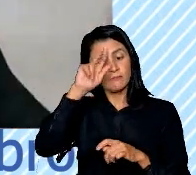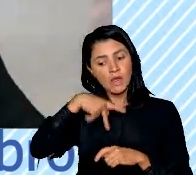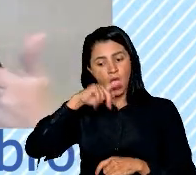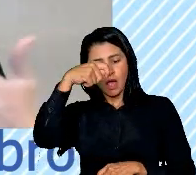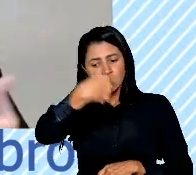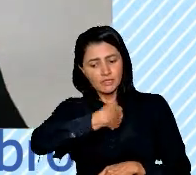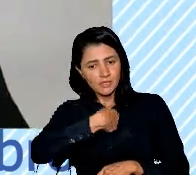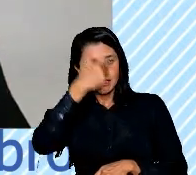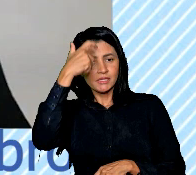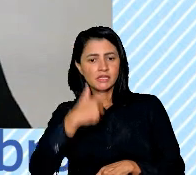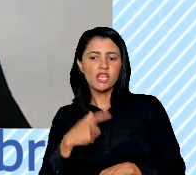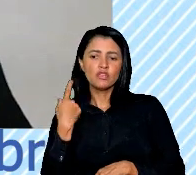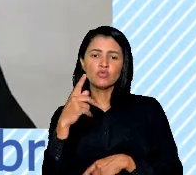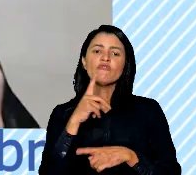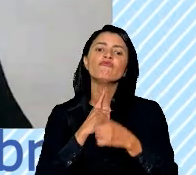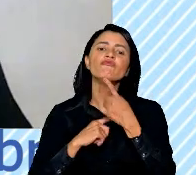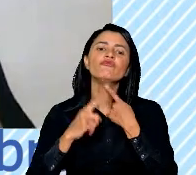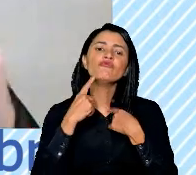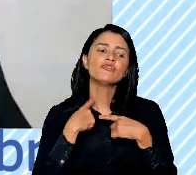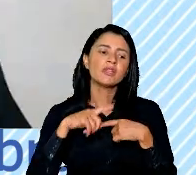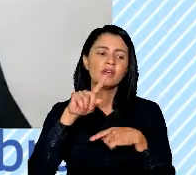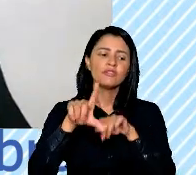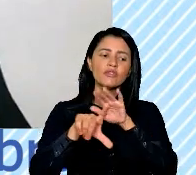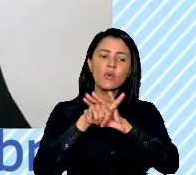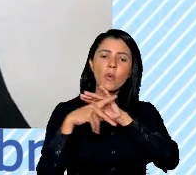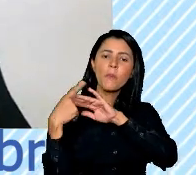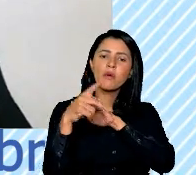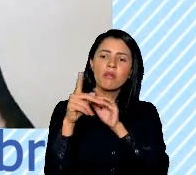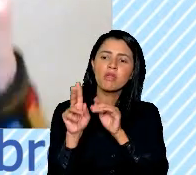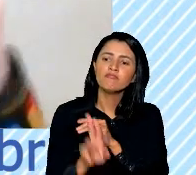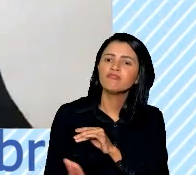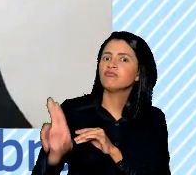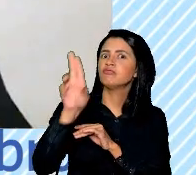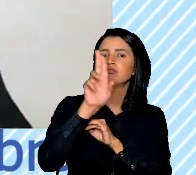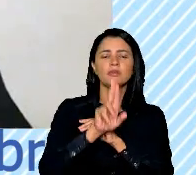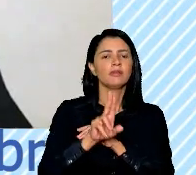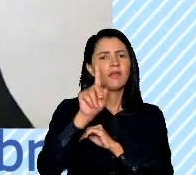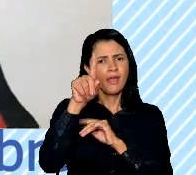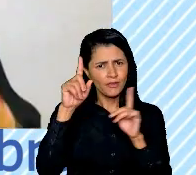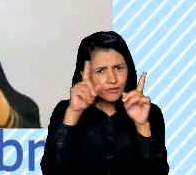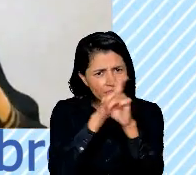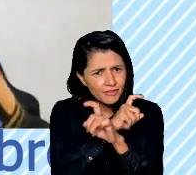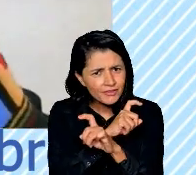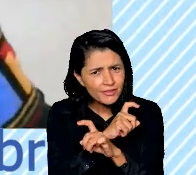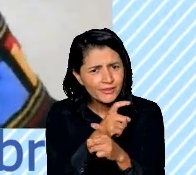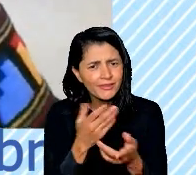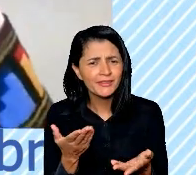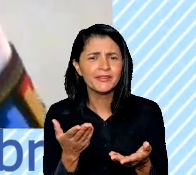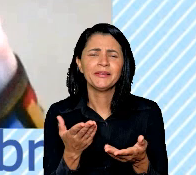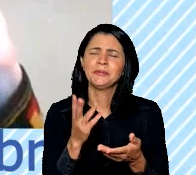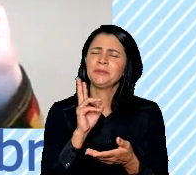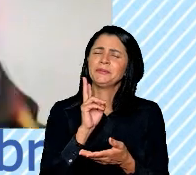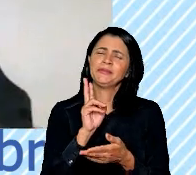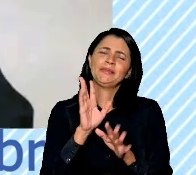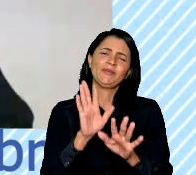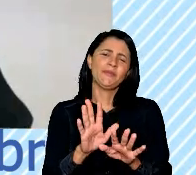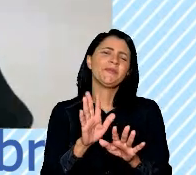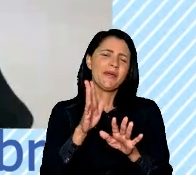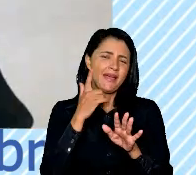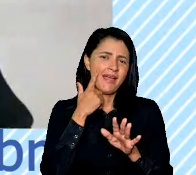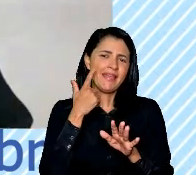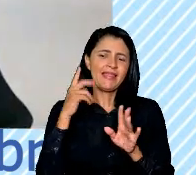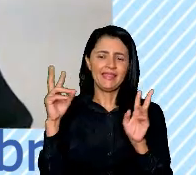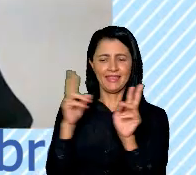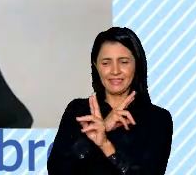através da tua vontade, uma lei universal. É difícil. Todavia, nas